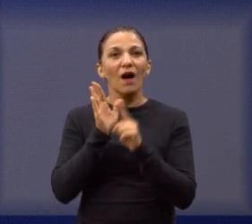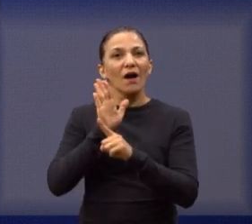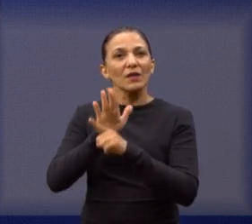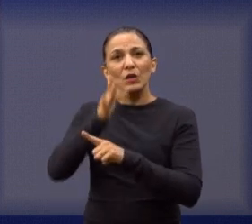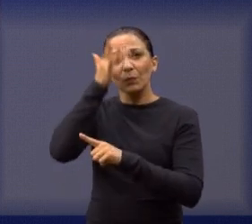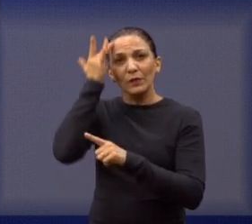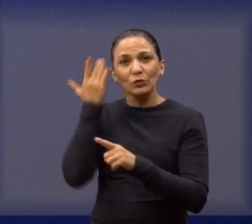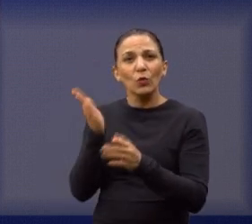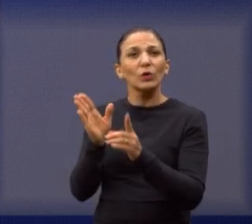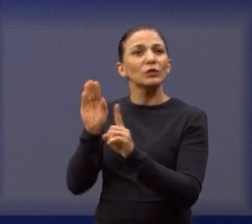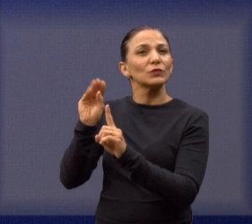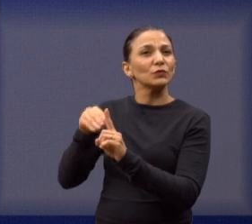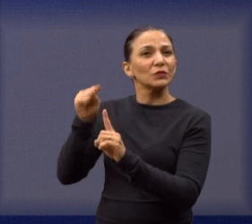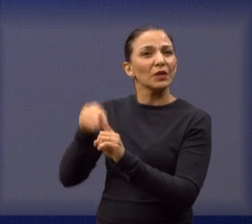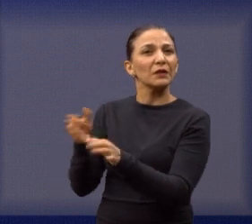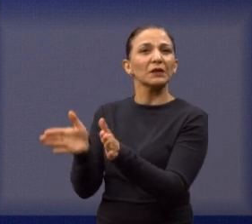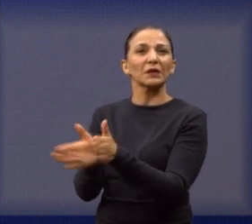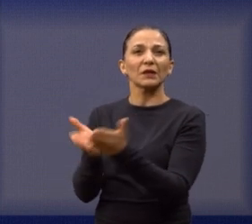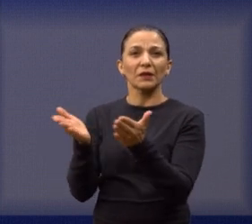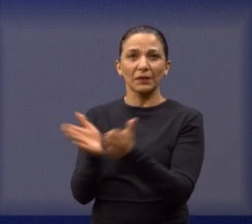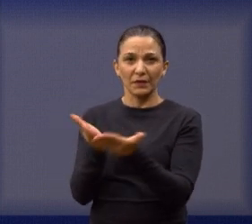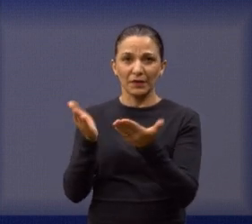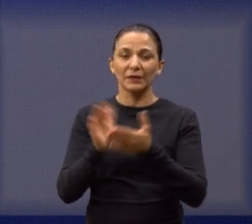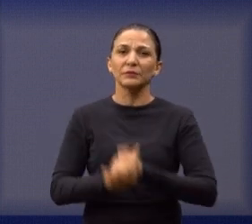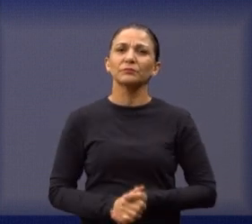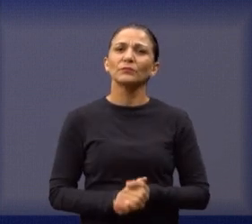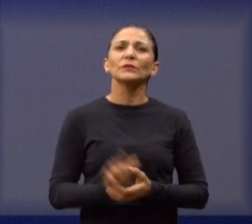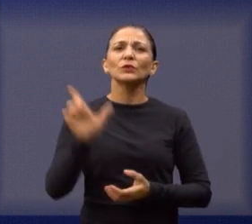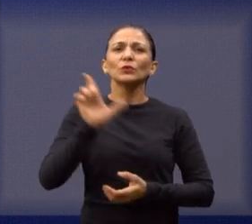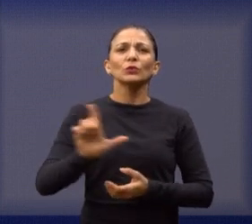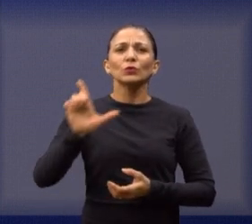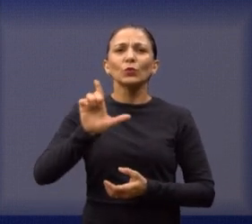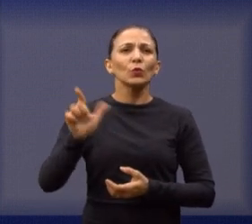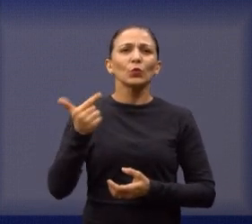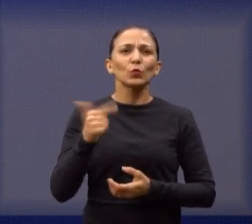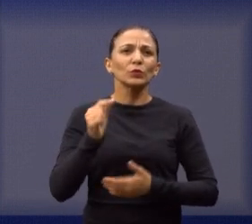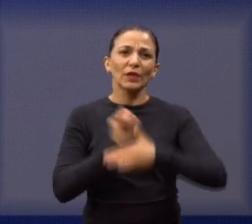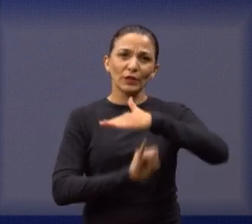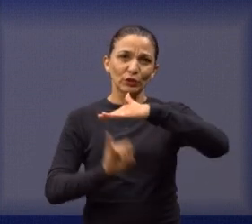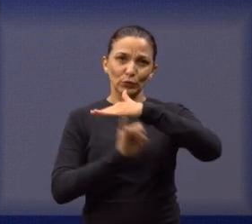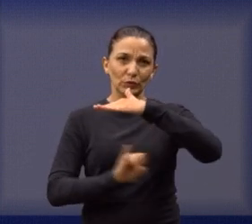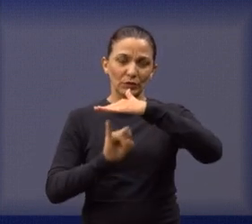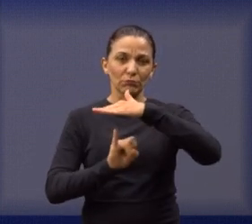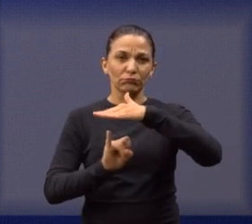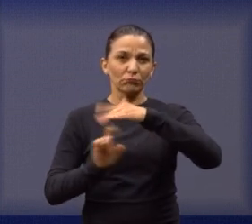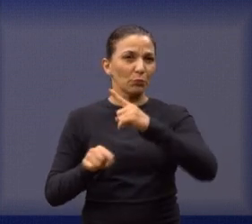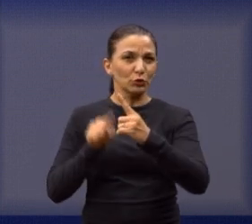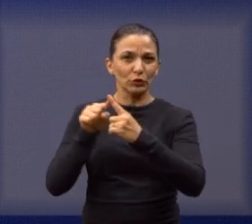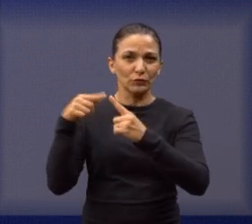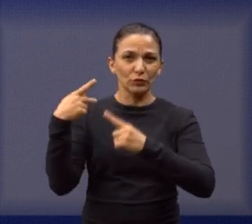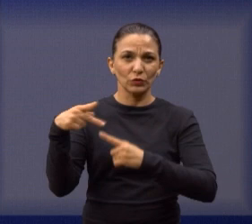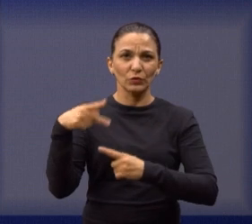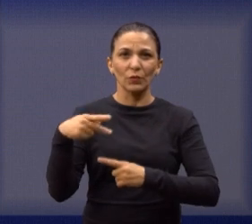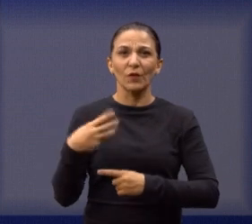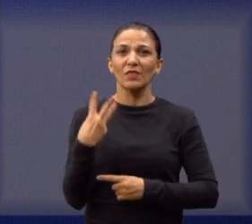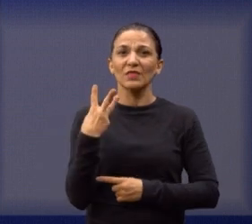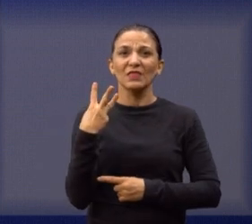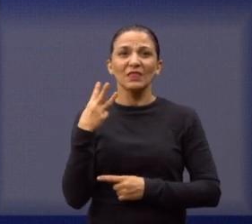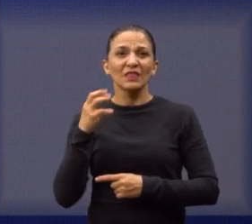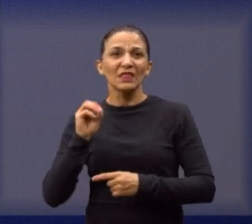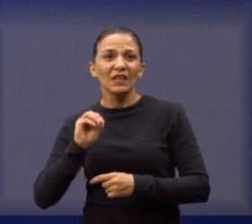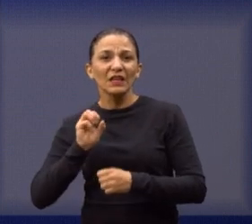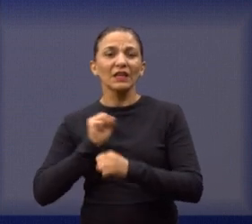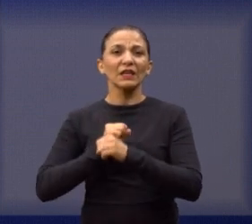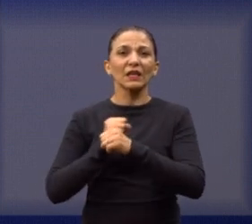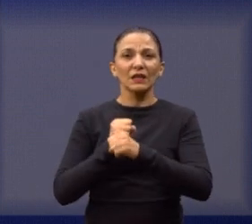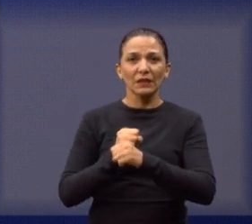o CD Face é uma instituição sem fins lucrativos que há quase três décadas quase